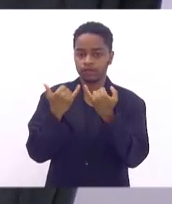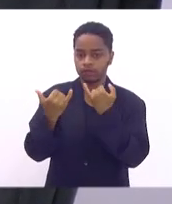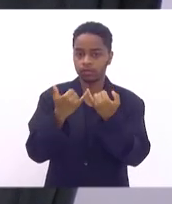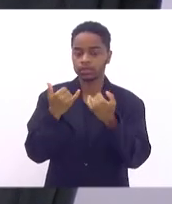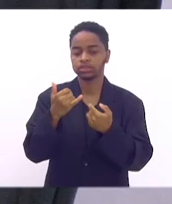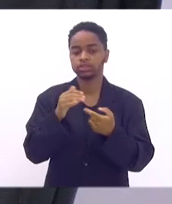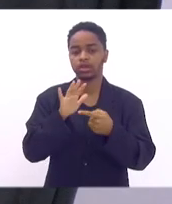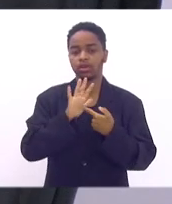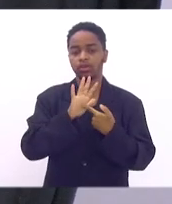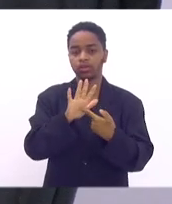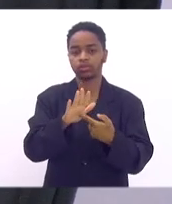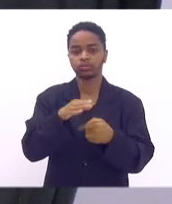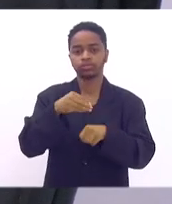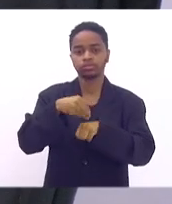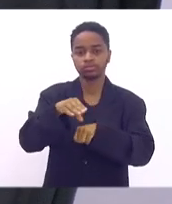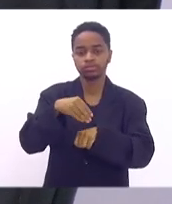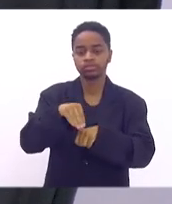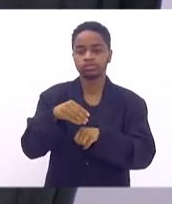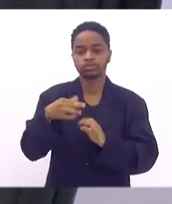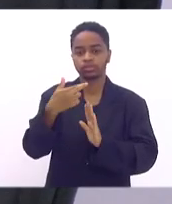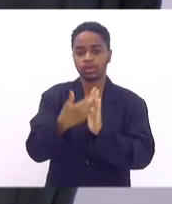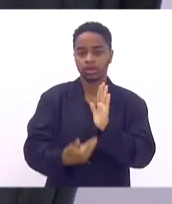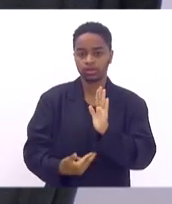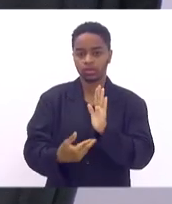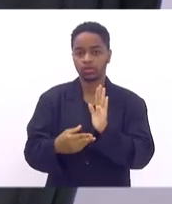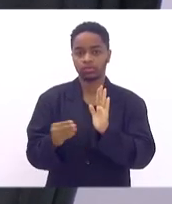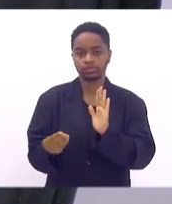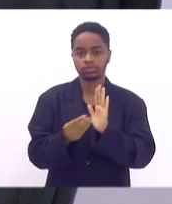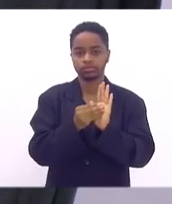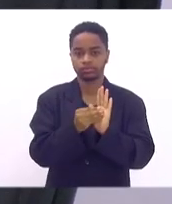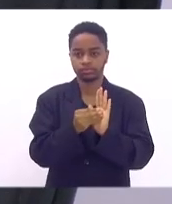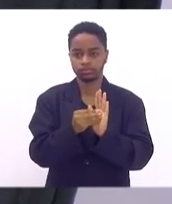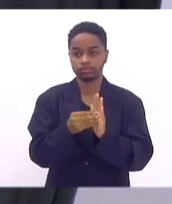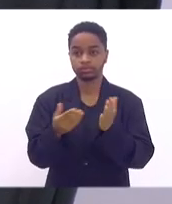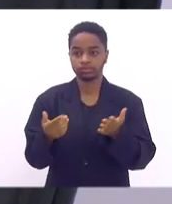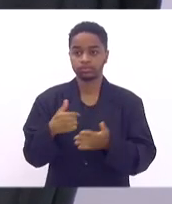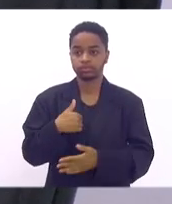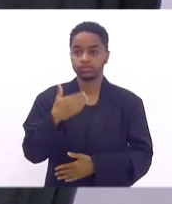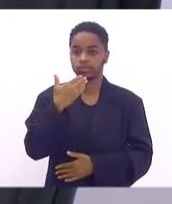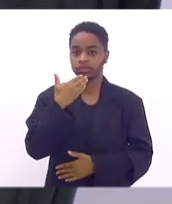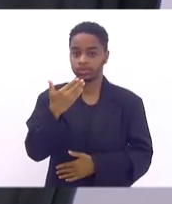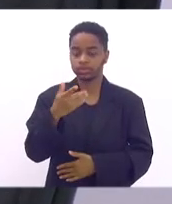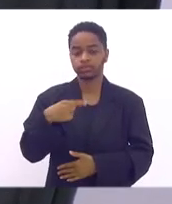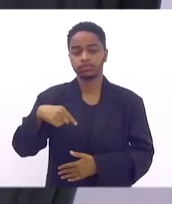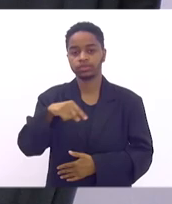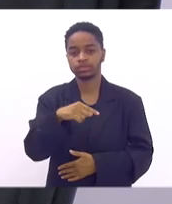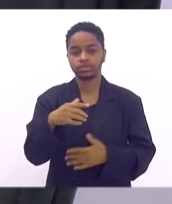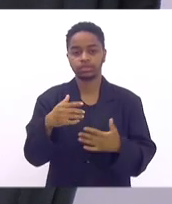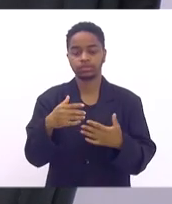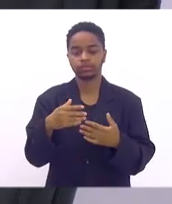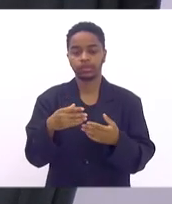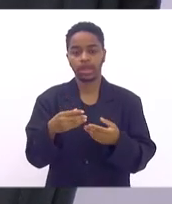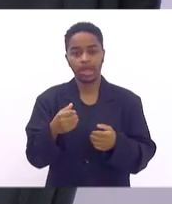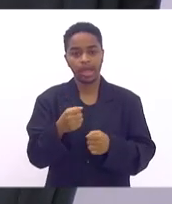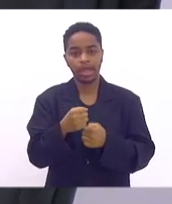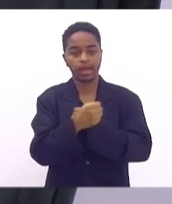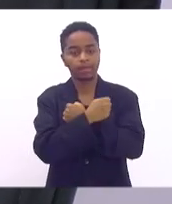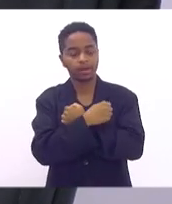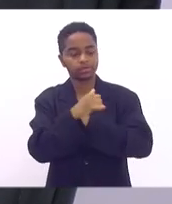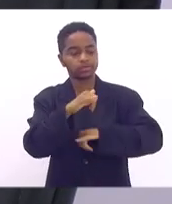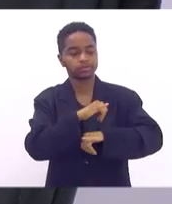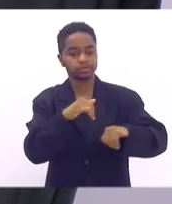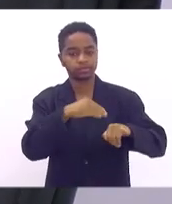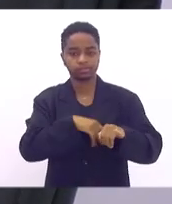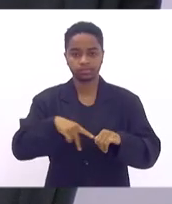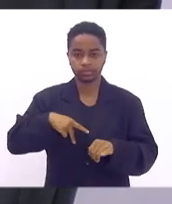as sugestões no relatório final. Pedindo que cada um leve nosso abraço ao Ministério Público, à Defensoria Pública, à